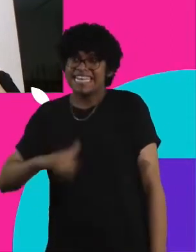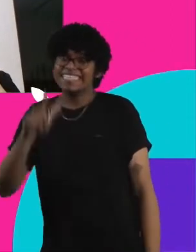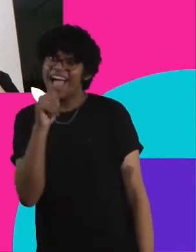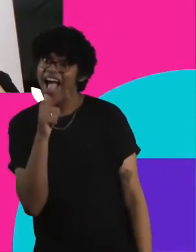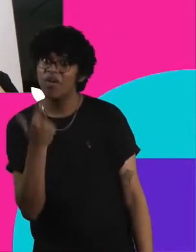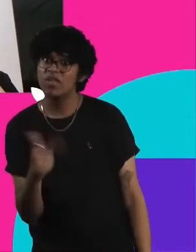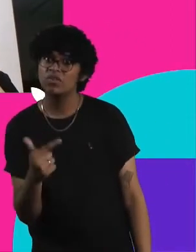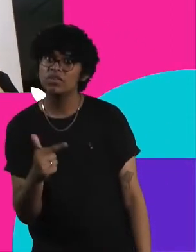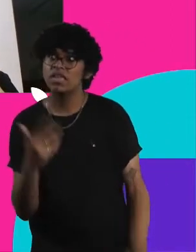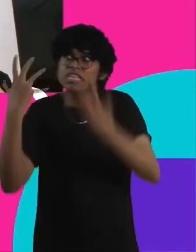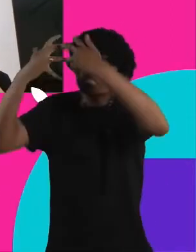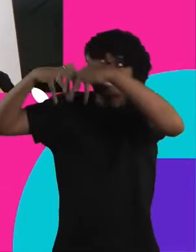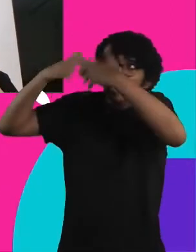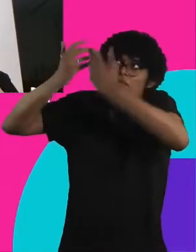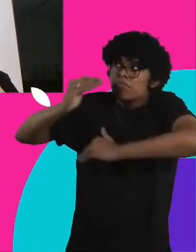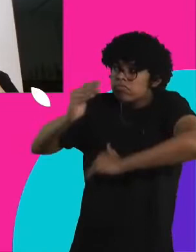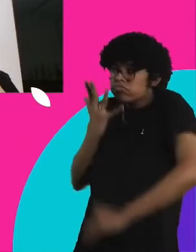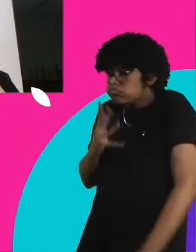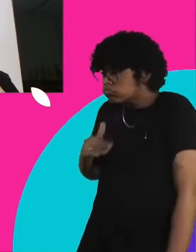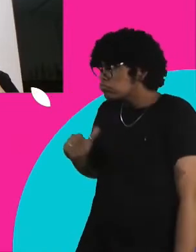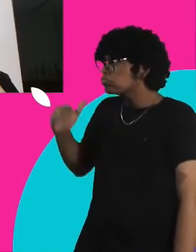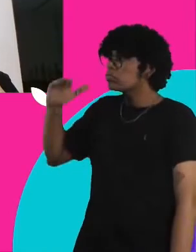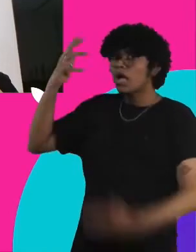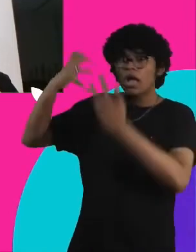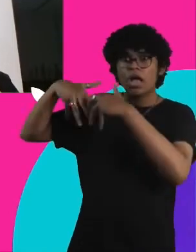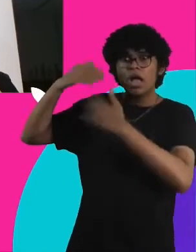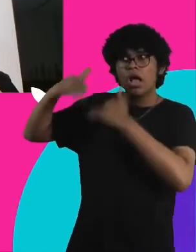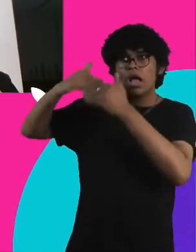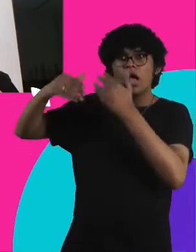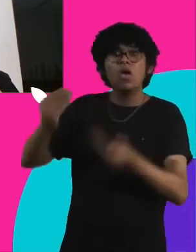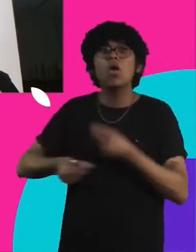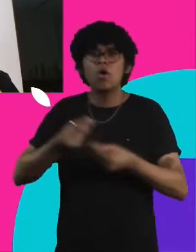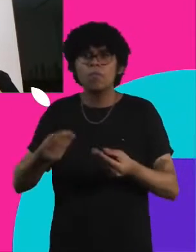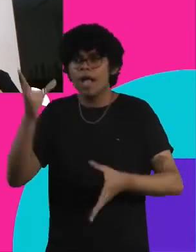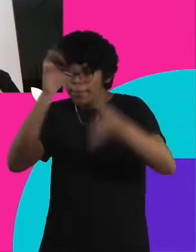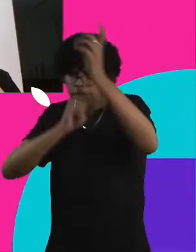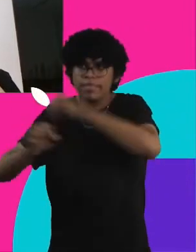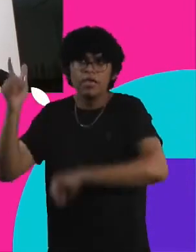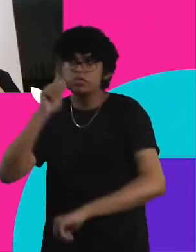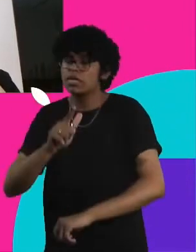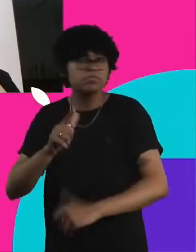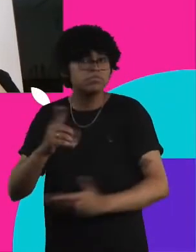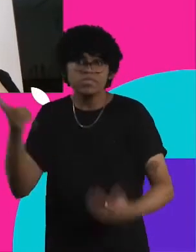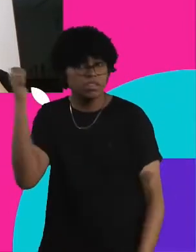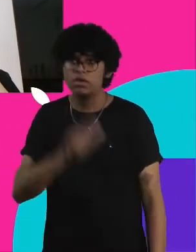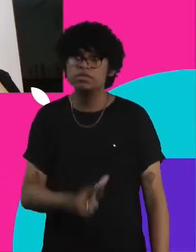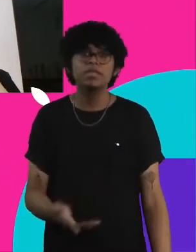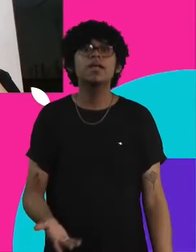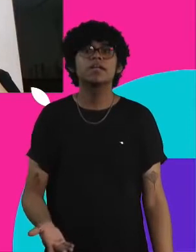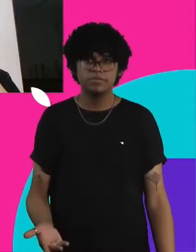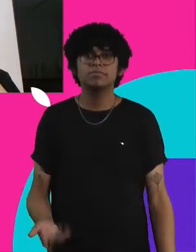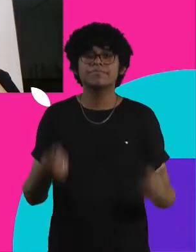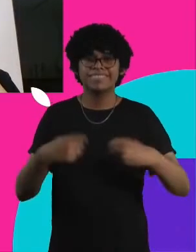desenvolve os neurônios, não consegue se desenvolver cognitivamente para depois ter a aprendizagem que ela merece ter. Então a gente tem que acabar.